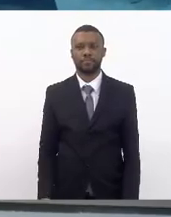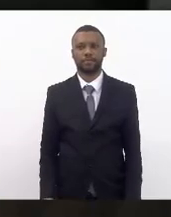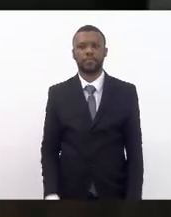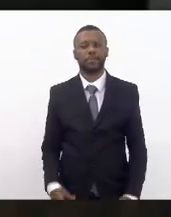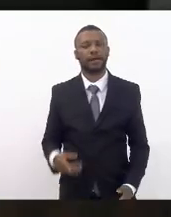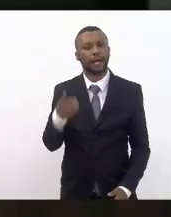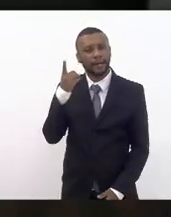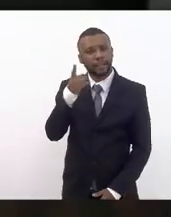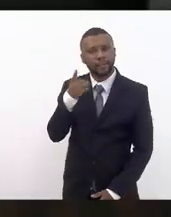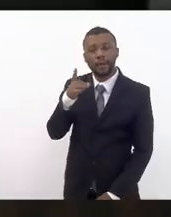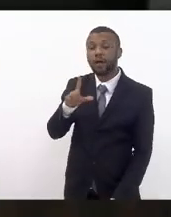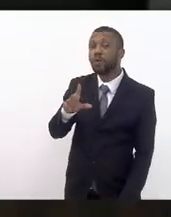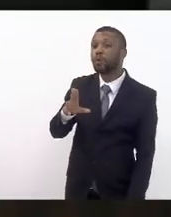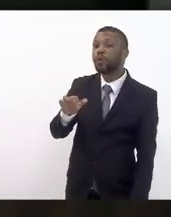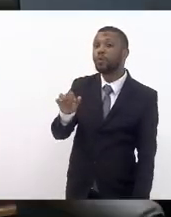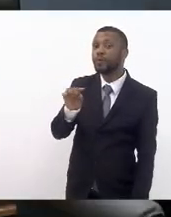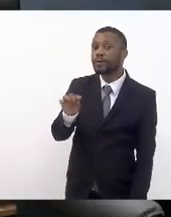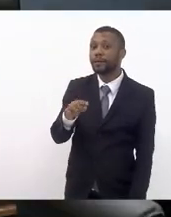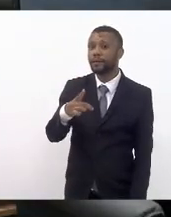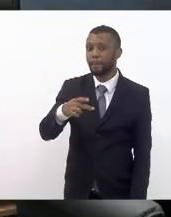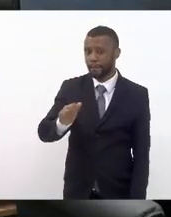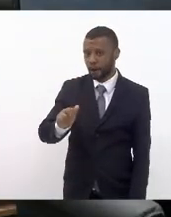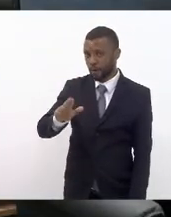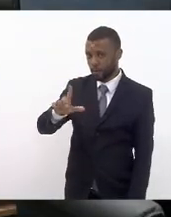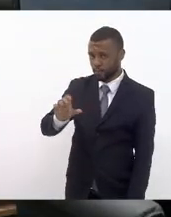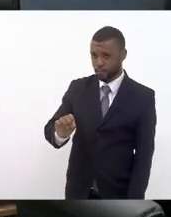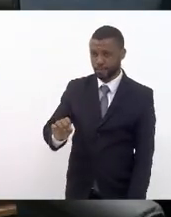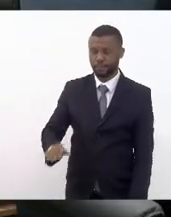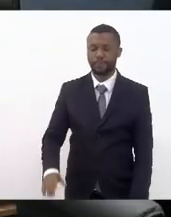Deputado Luiz Paulo.